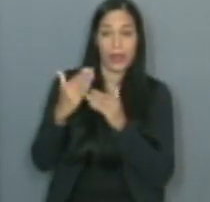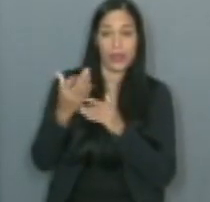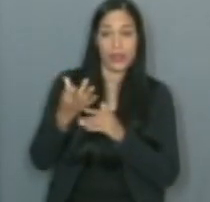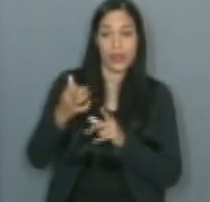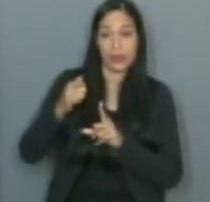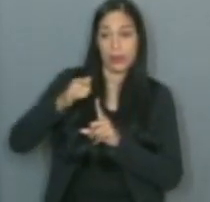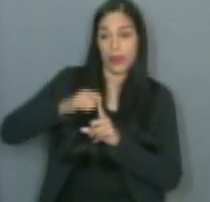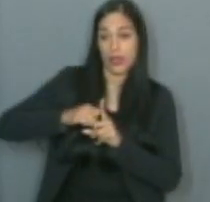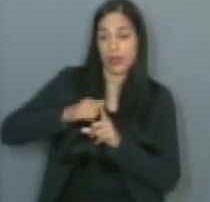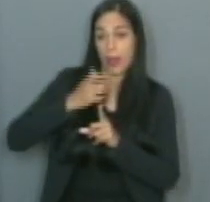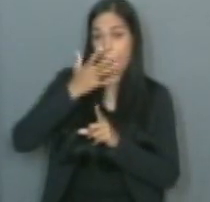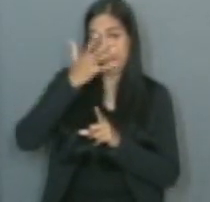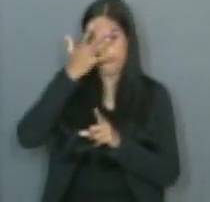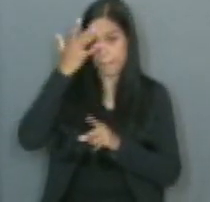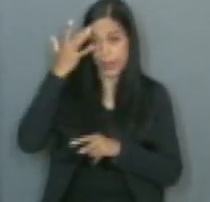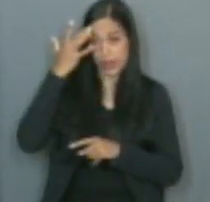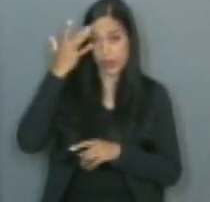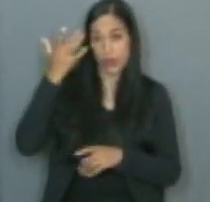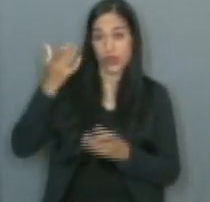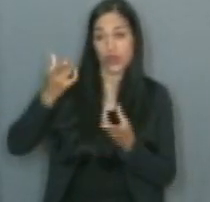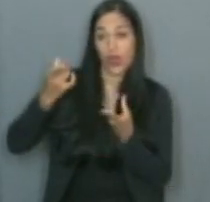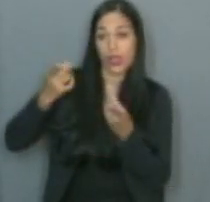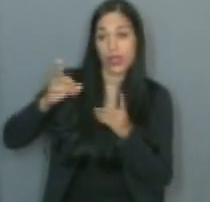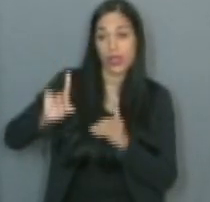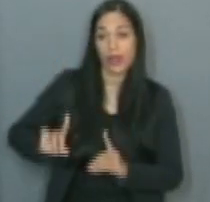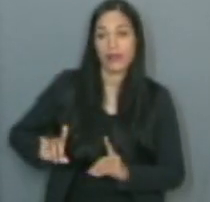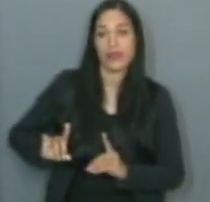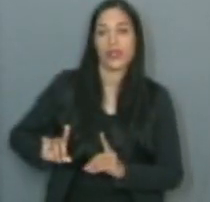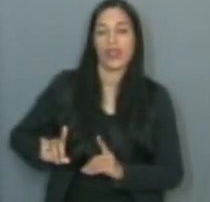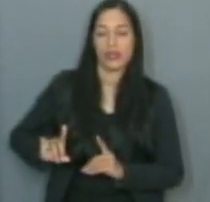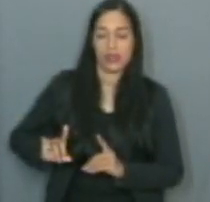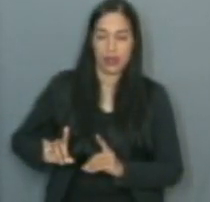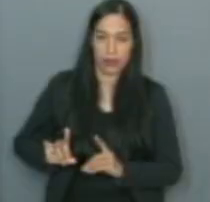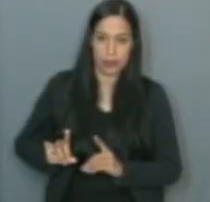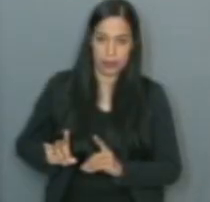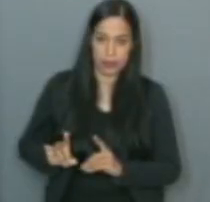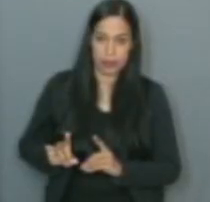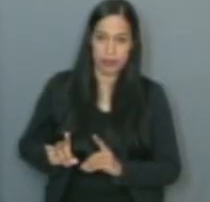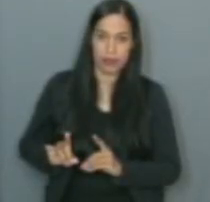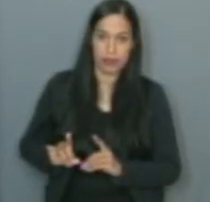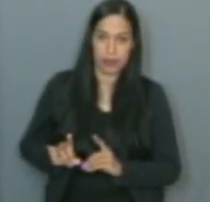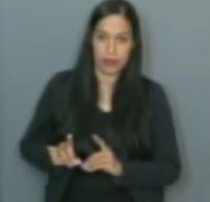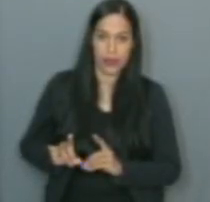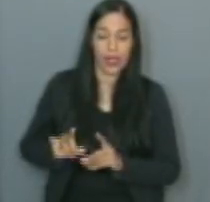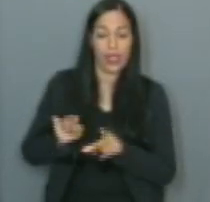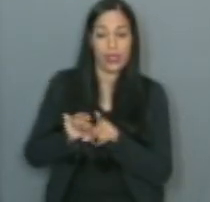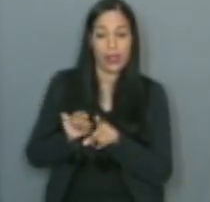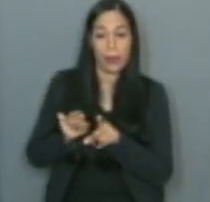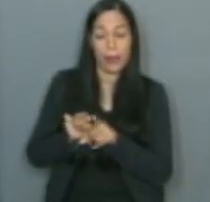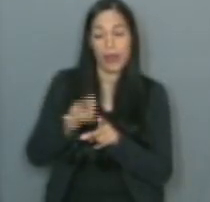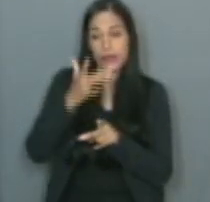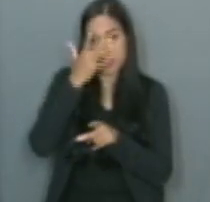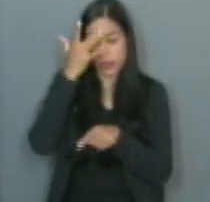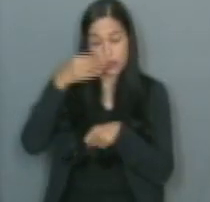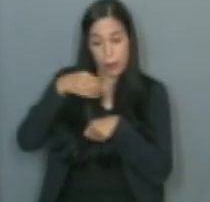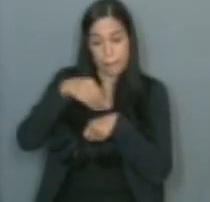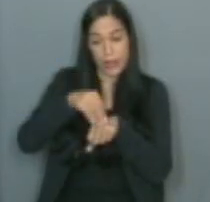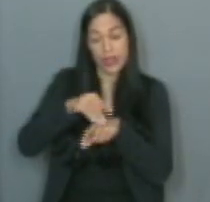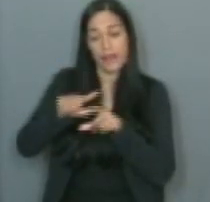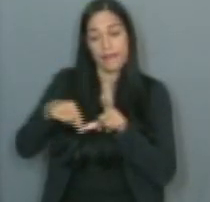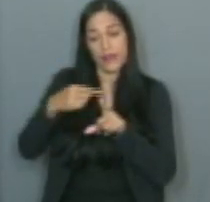meses, pessoas com deficiência e beneficiários de programas